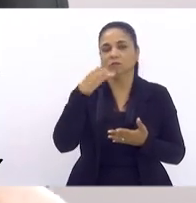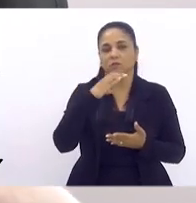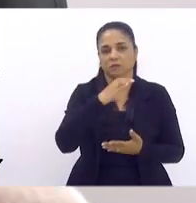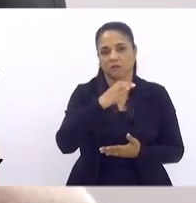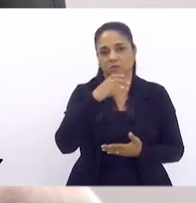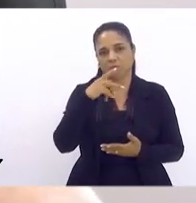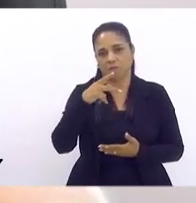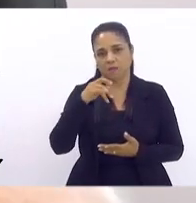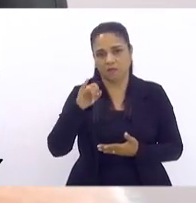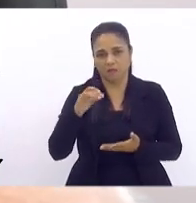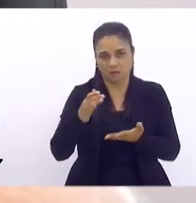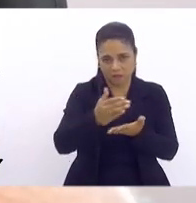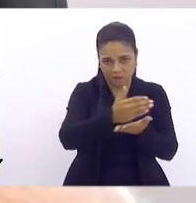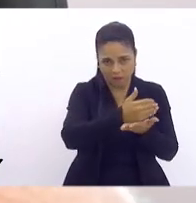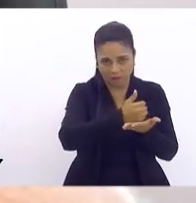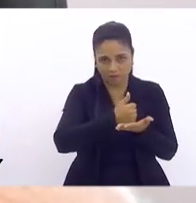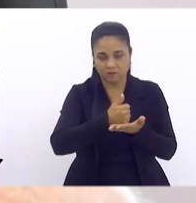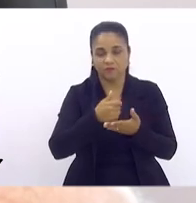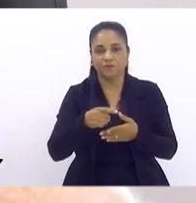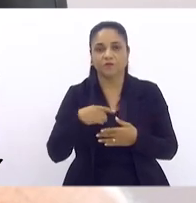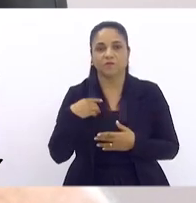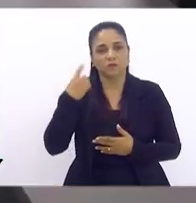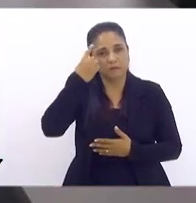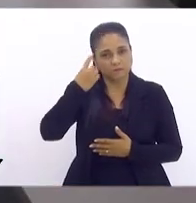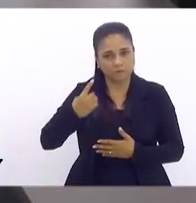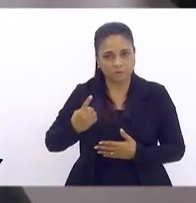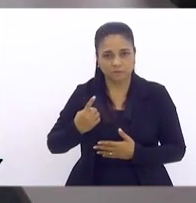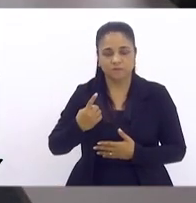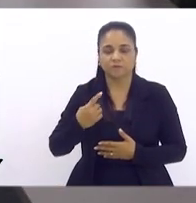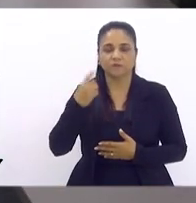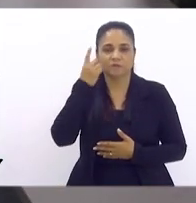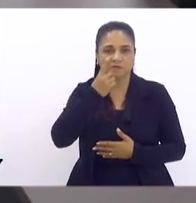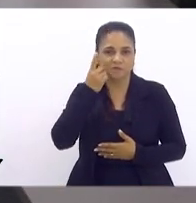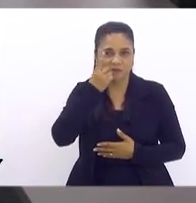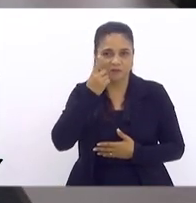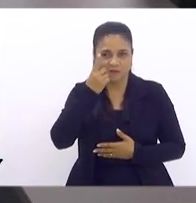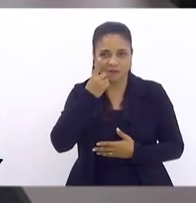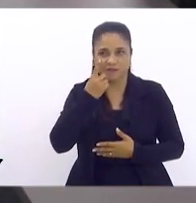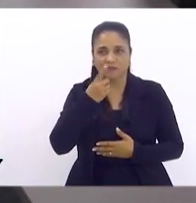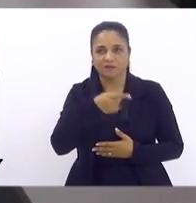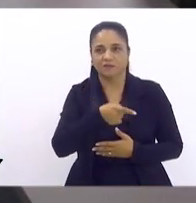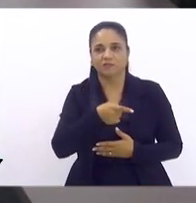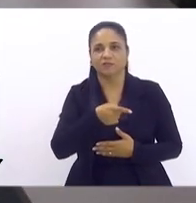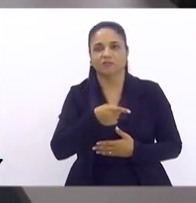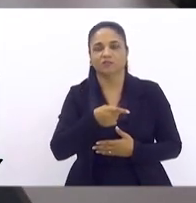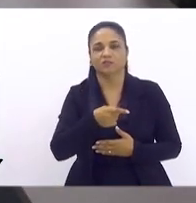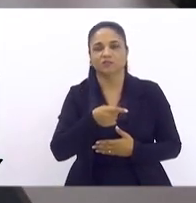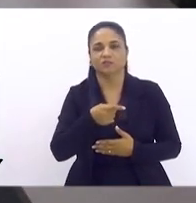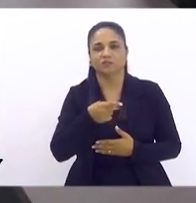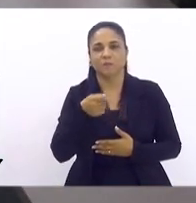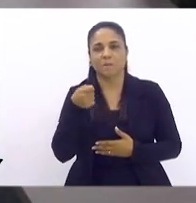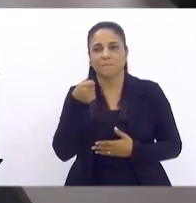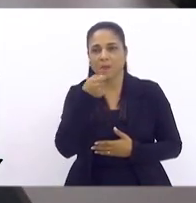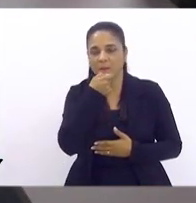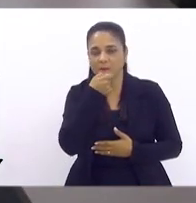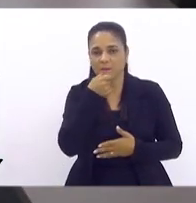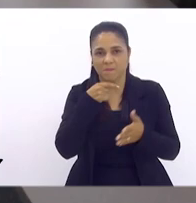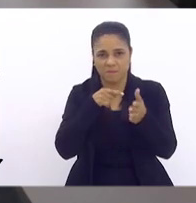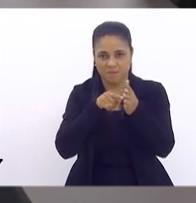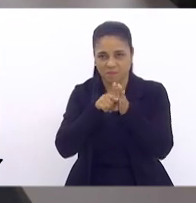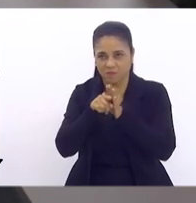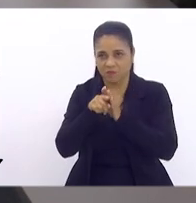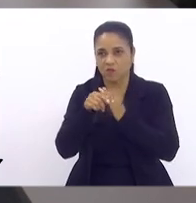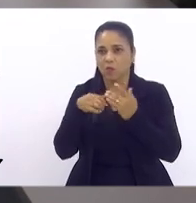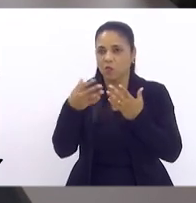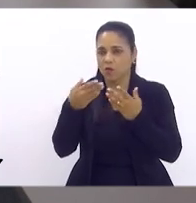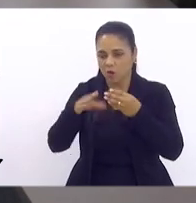eu vou passar para deputada Dani e aí essa ela faz a rodada final de de perguntas eu só quero fazer uma